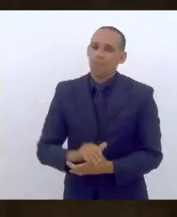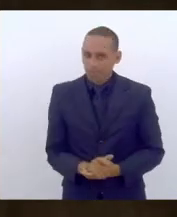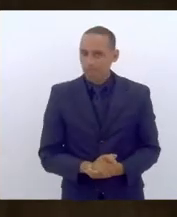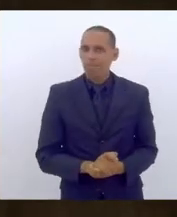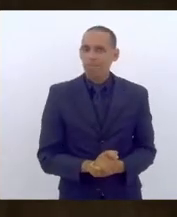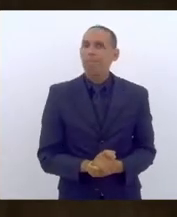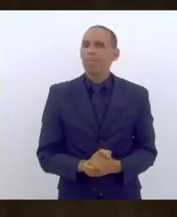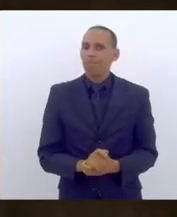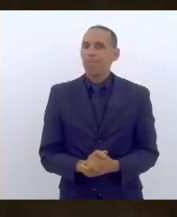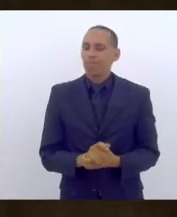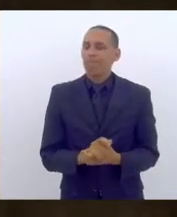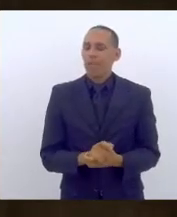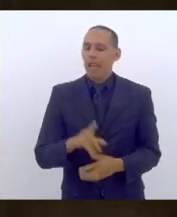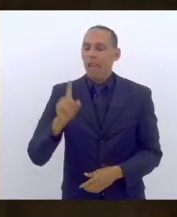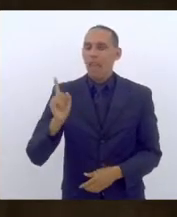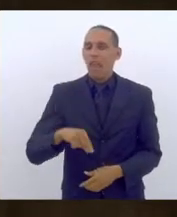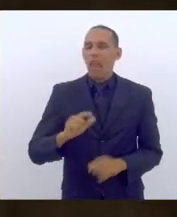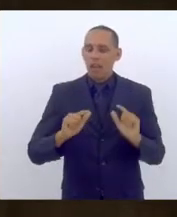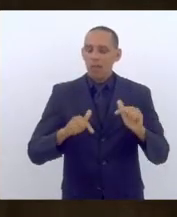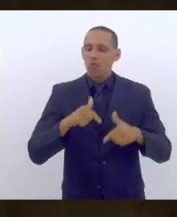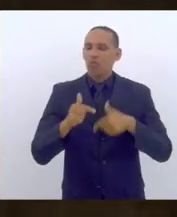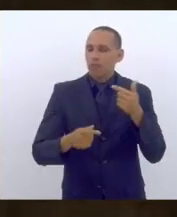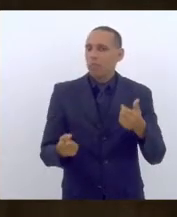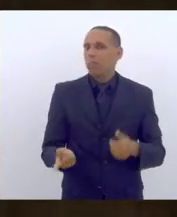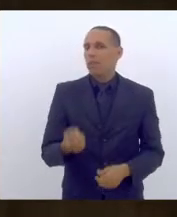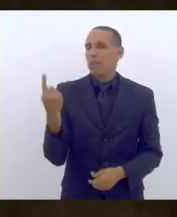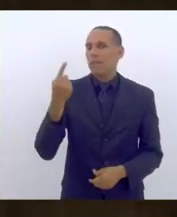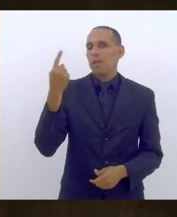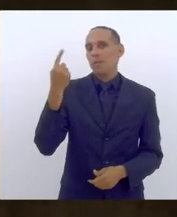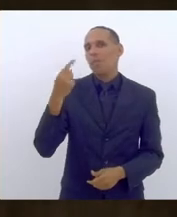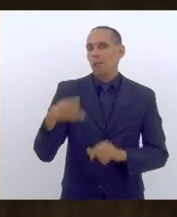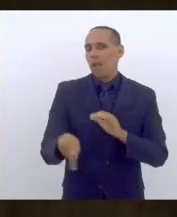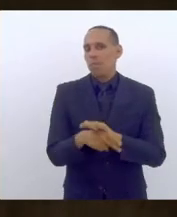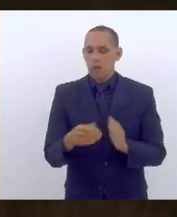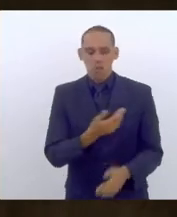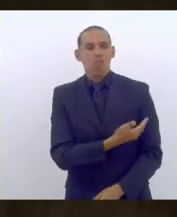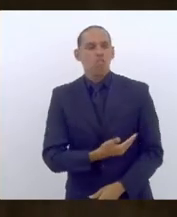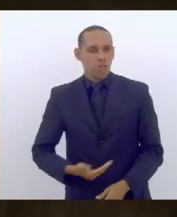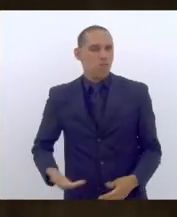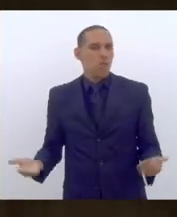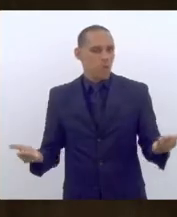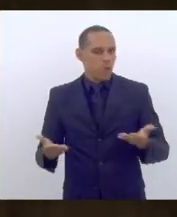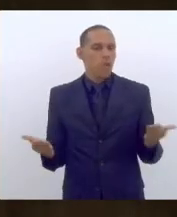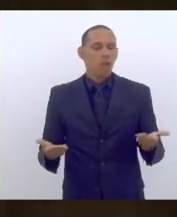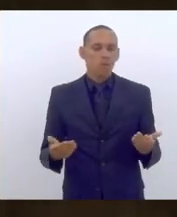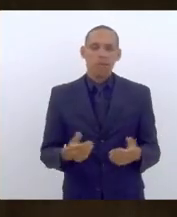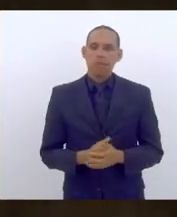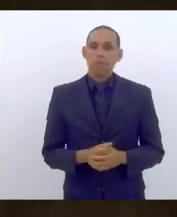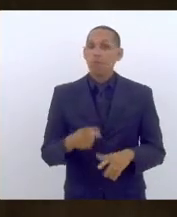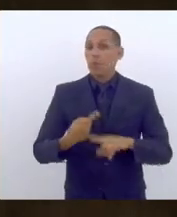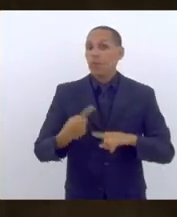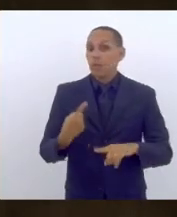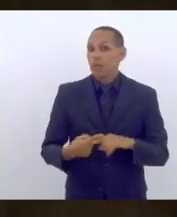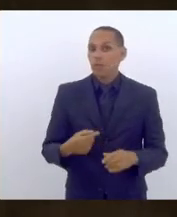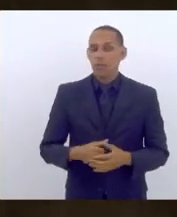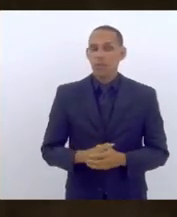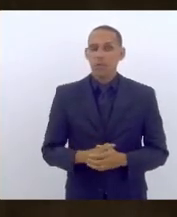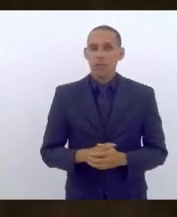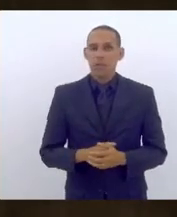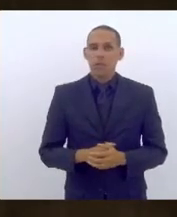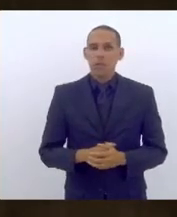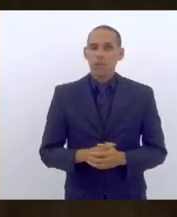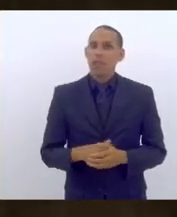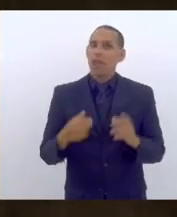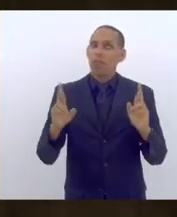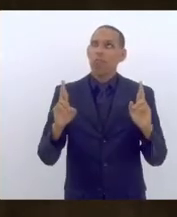está destinado como a primeira função a ser executada pelo governo atual é isso daí Porque e